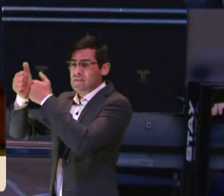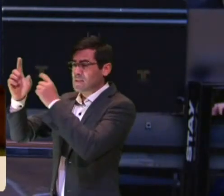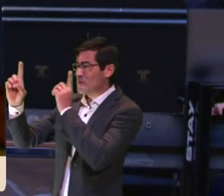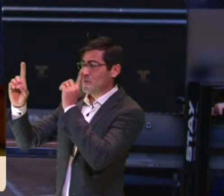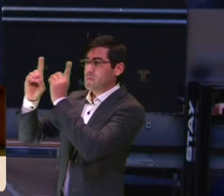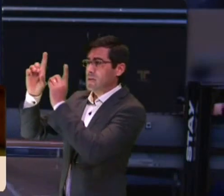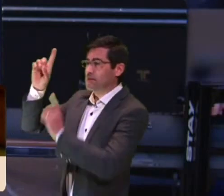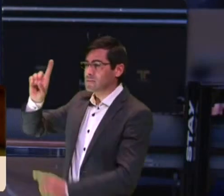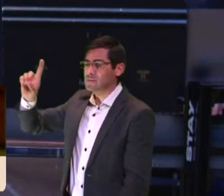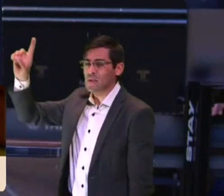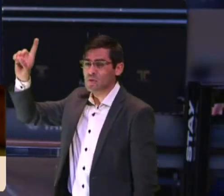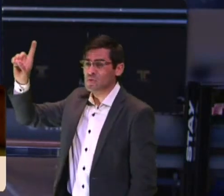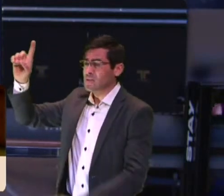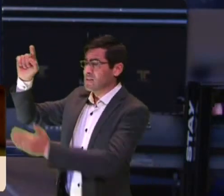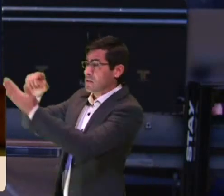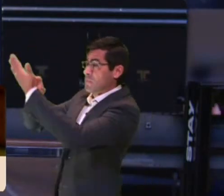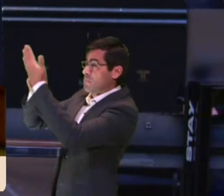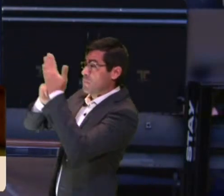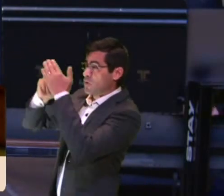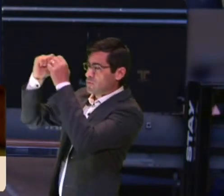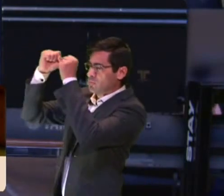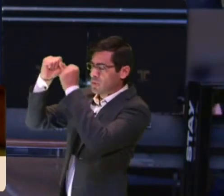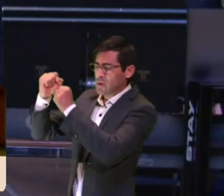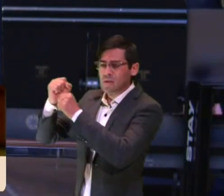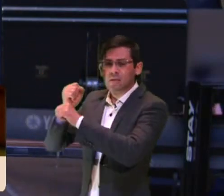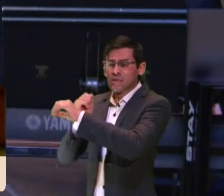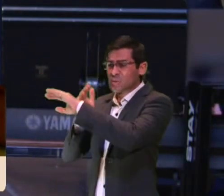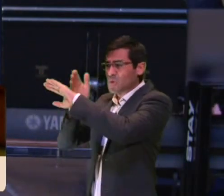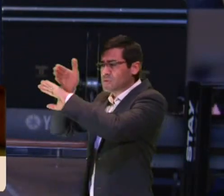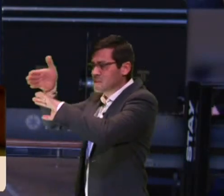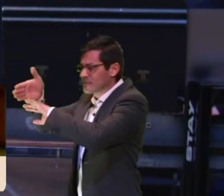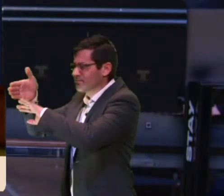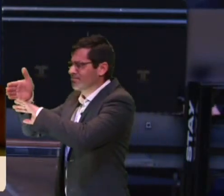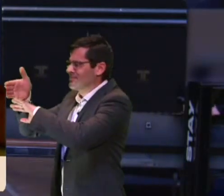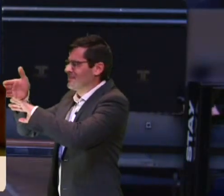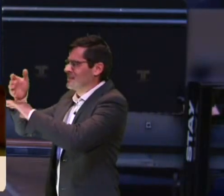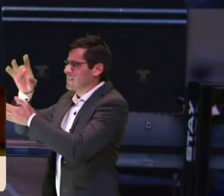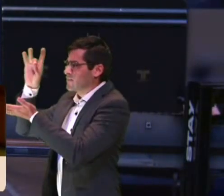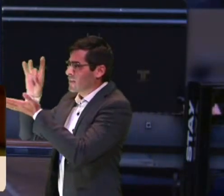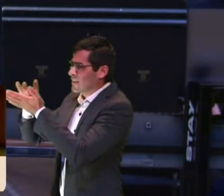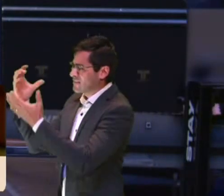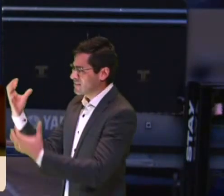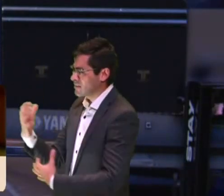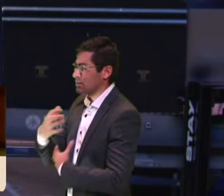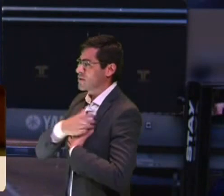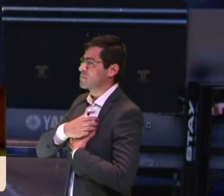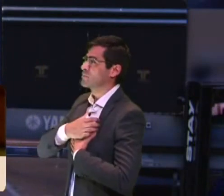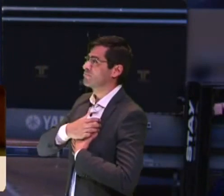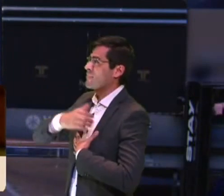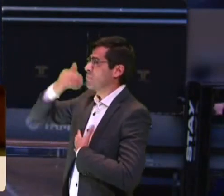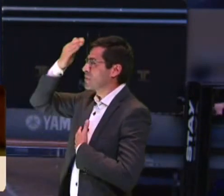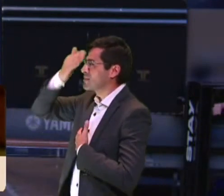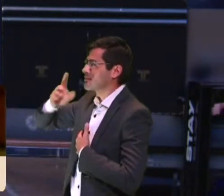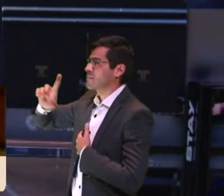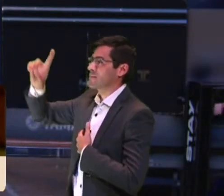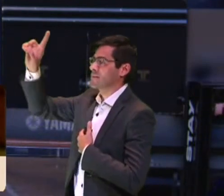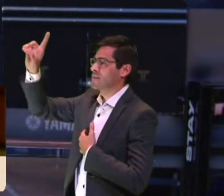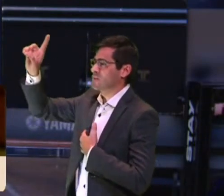Este lugar, quando entramos na sala do trono e a presença de Deus